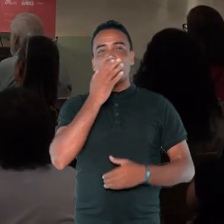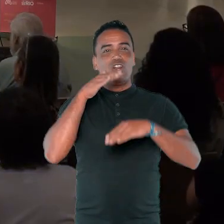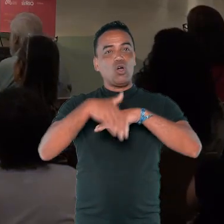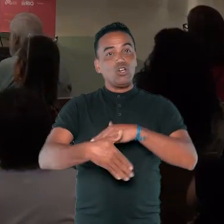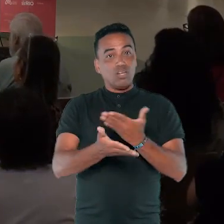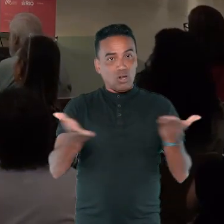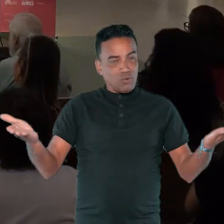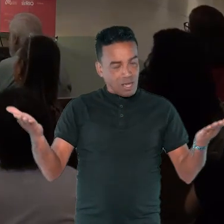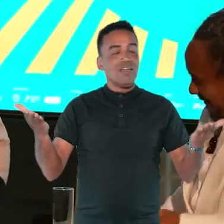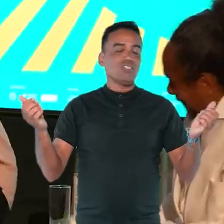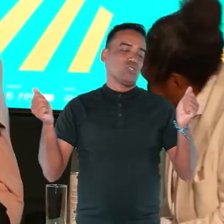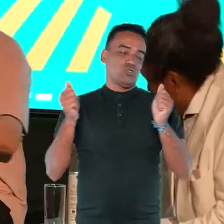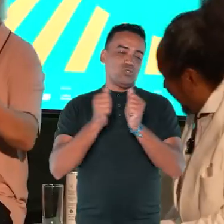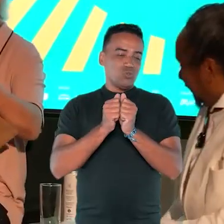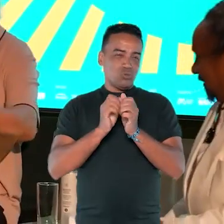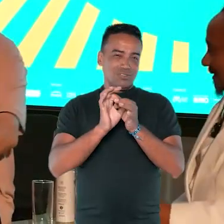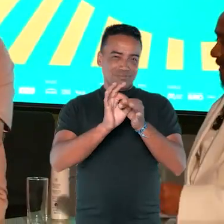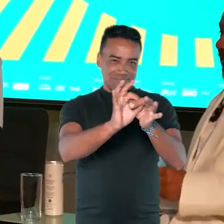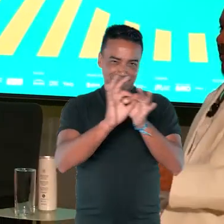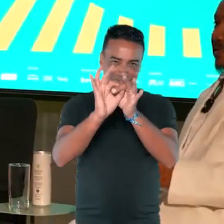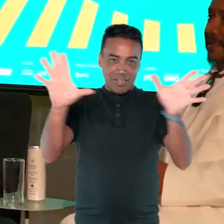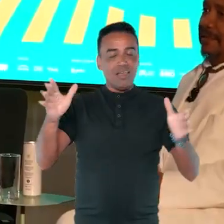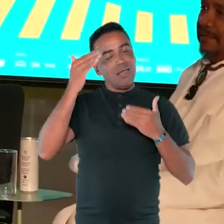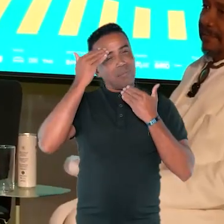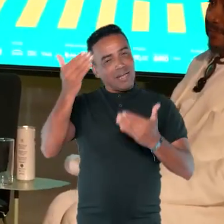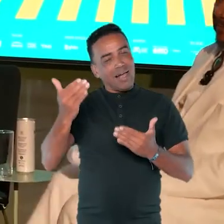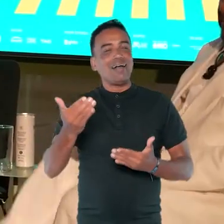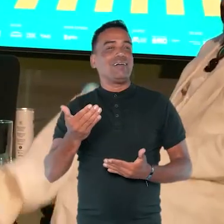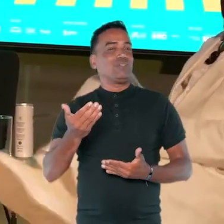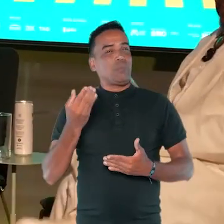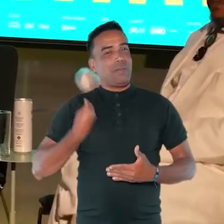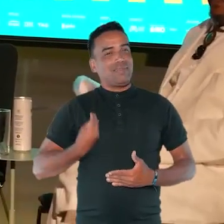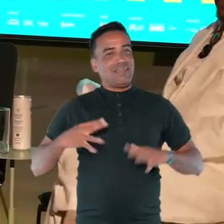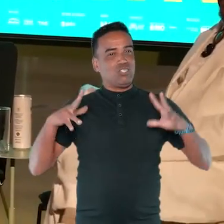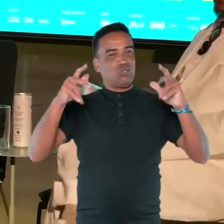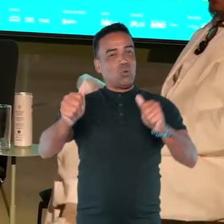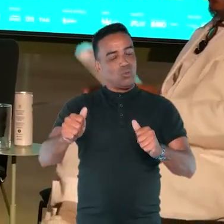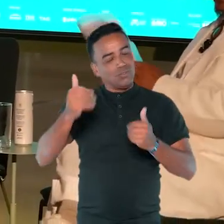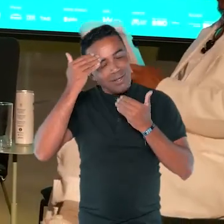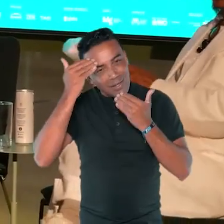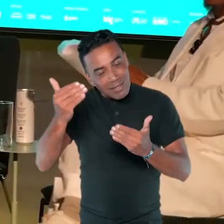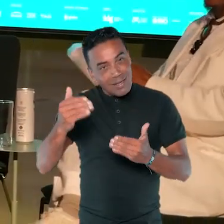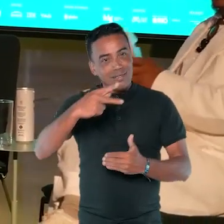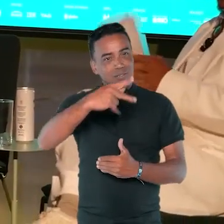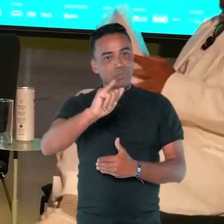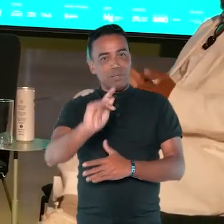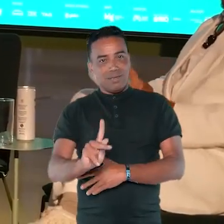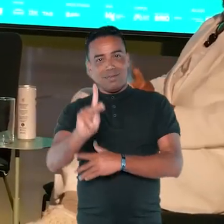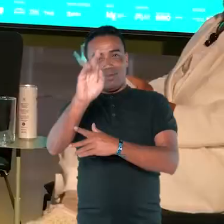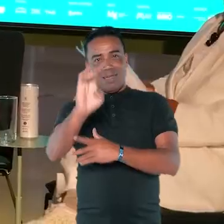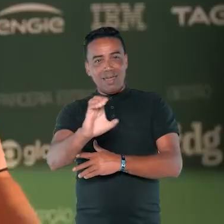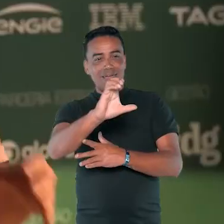redondos de aro preto. A terceira e última pessoa sentada é Chico César, um homem negro de cabelos cacheados de tom escuro